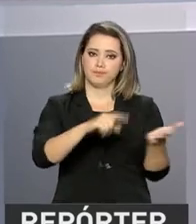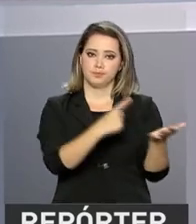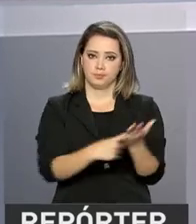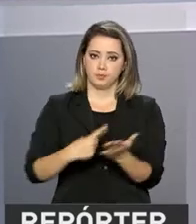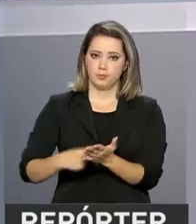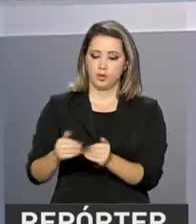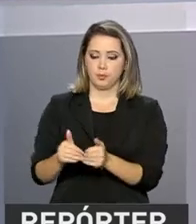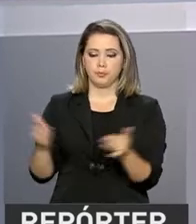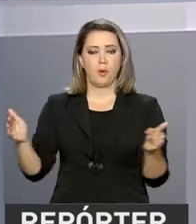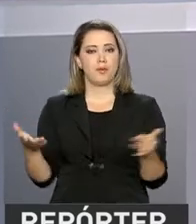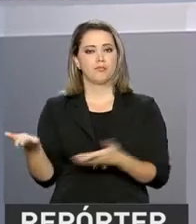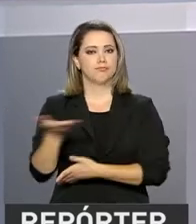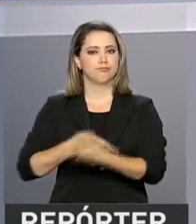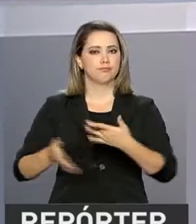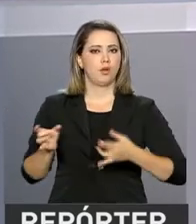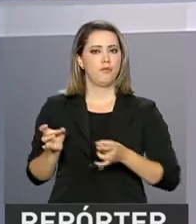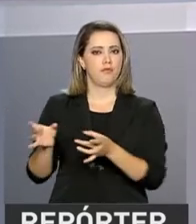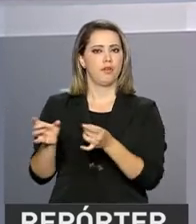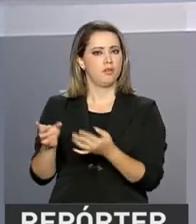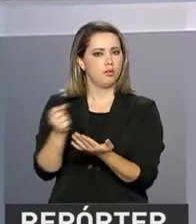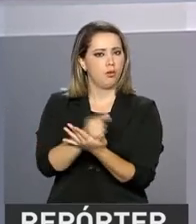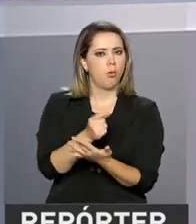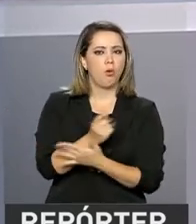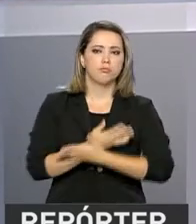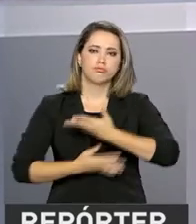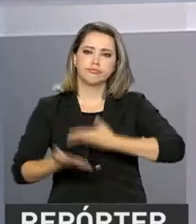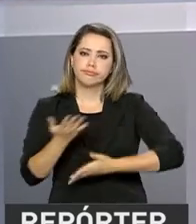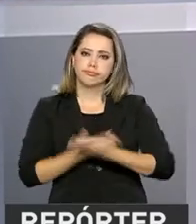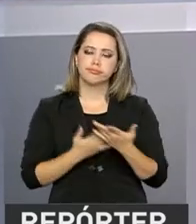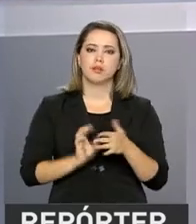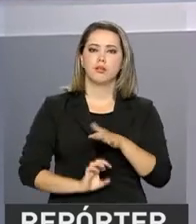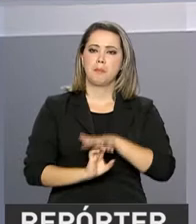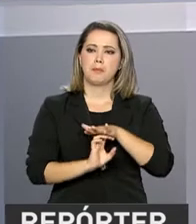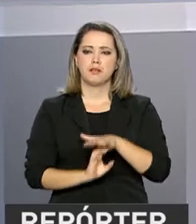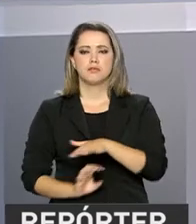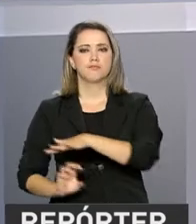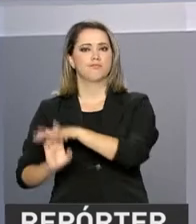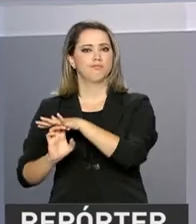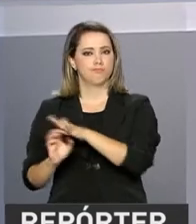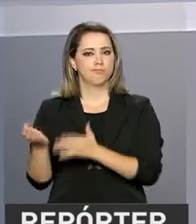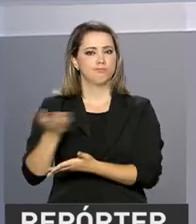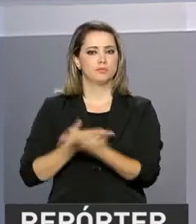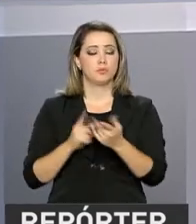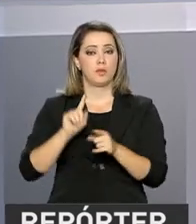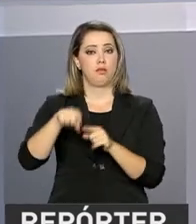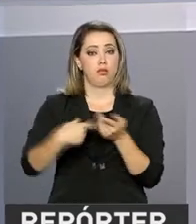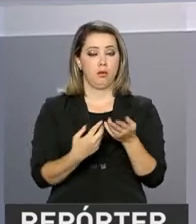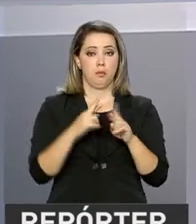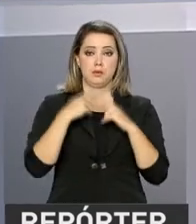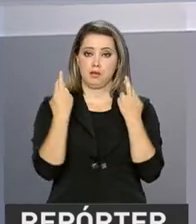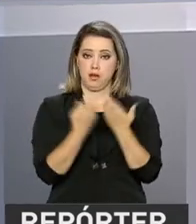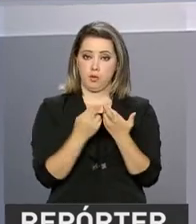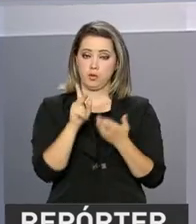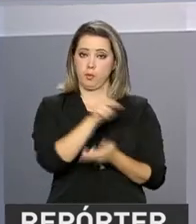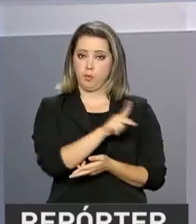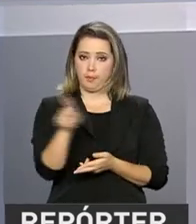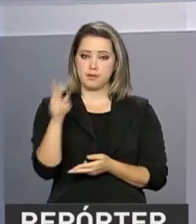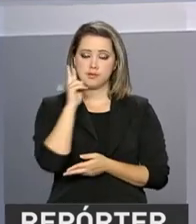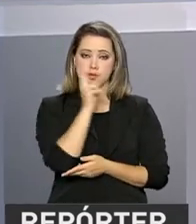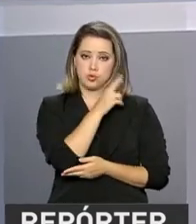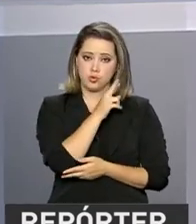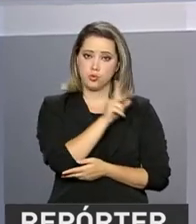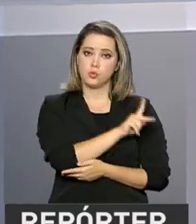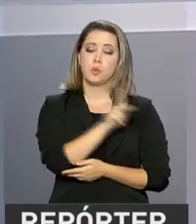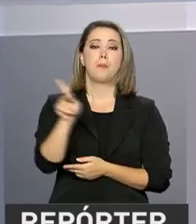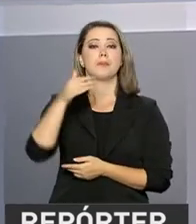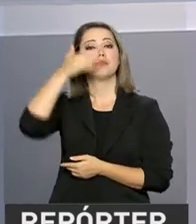e os investimentos após reunião com putin ea assinatura dos atos michel temer destacou que há espaço para